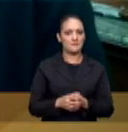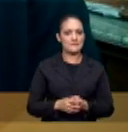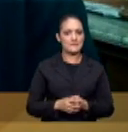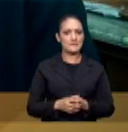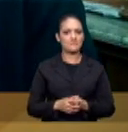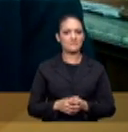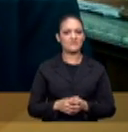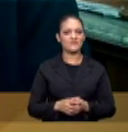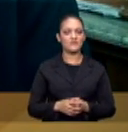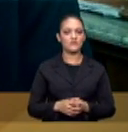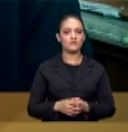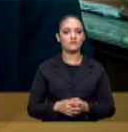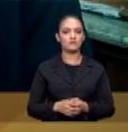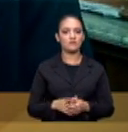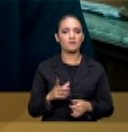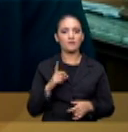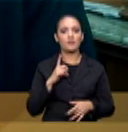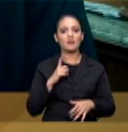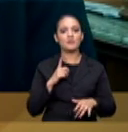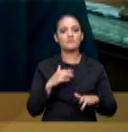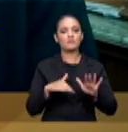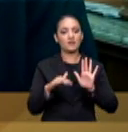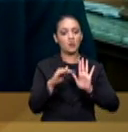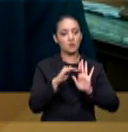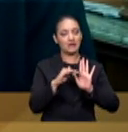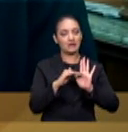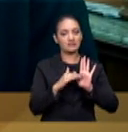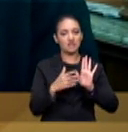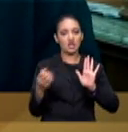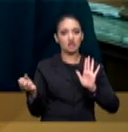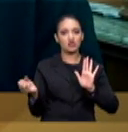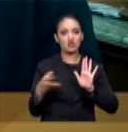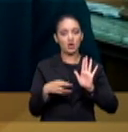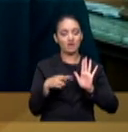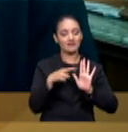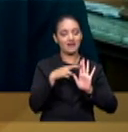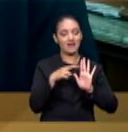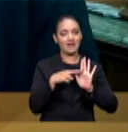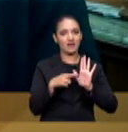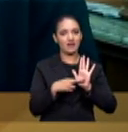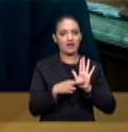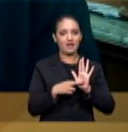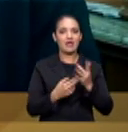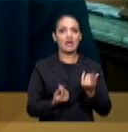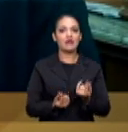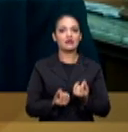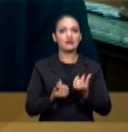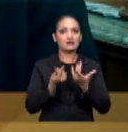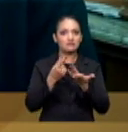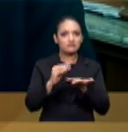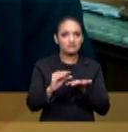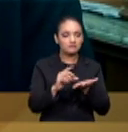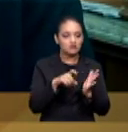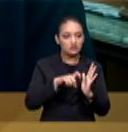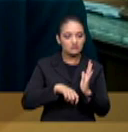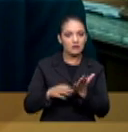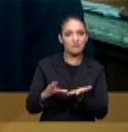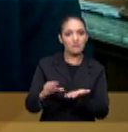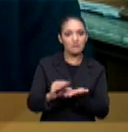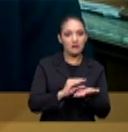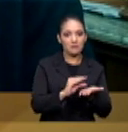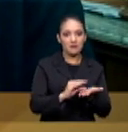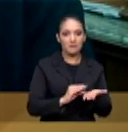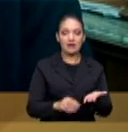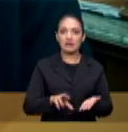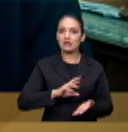Há uma lista de novos códigos de receitas que não devem constar da